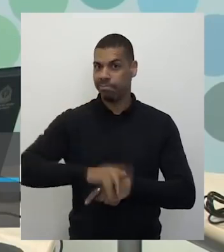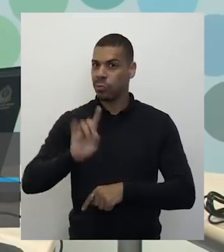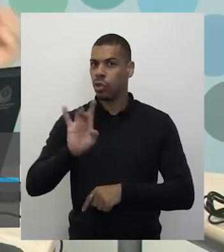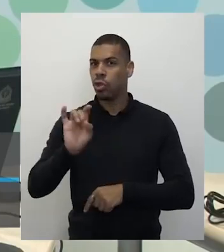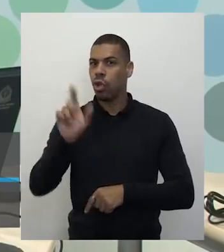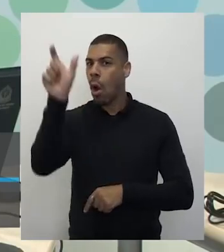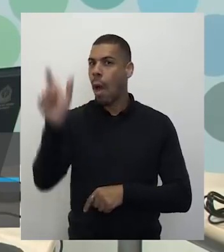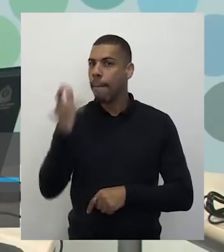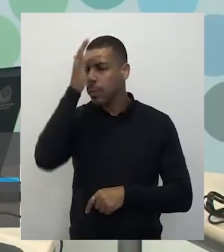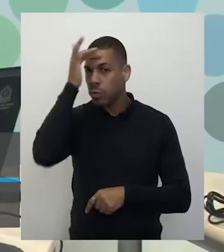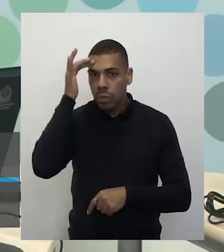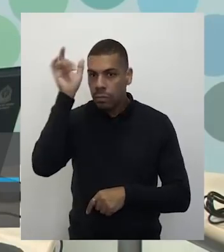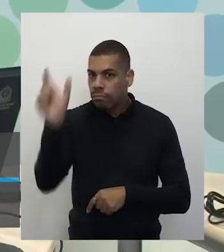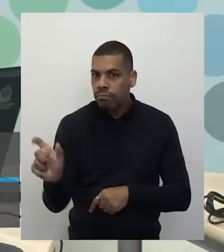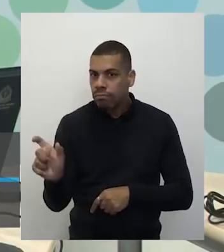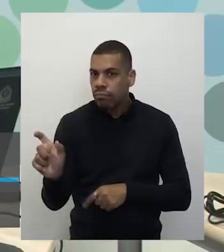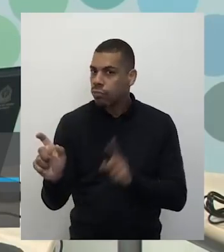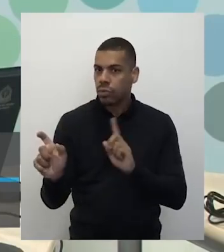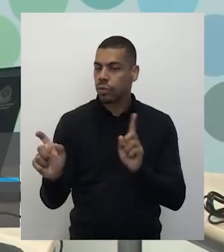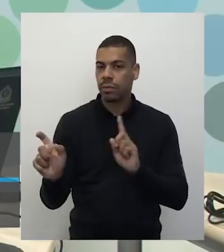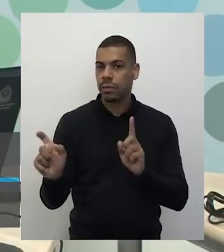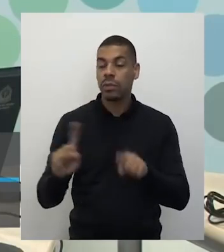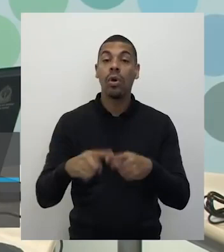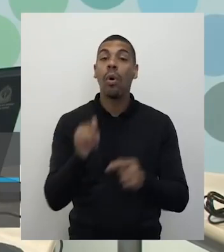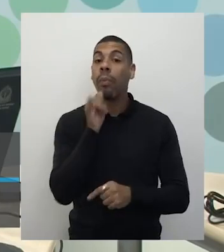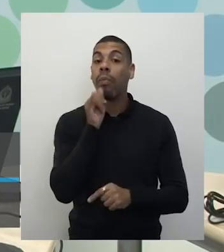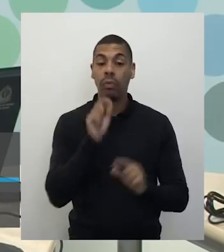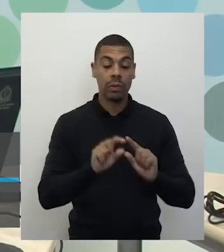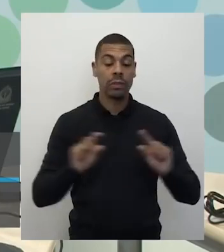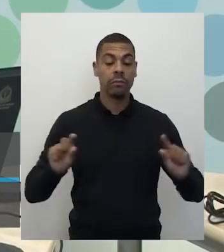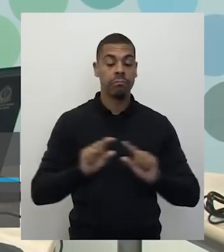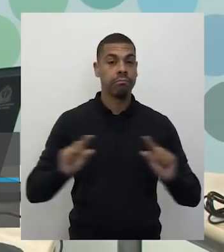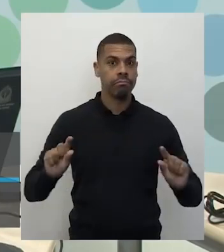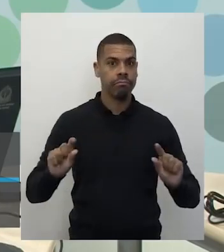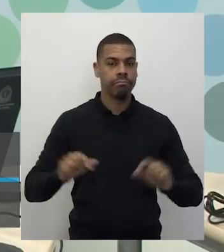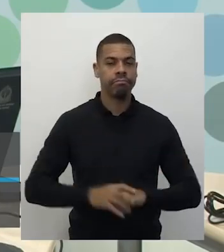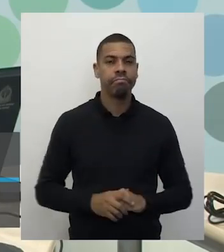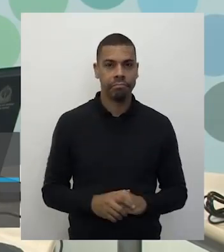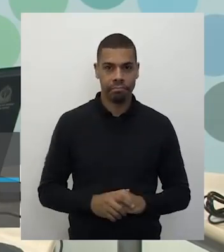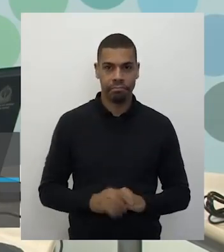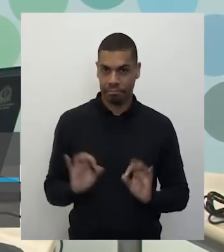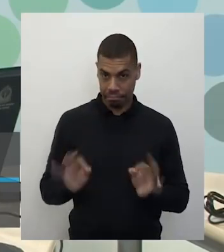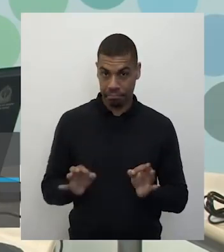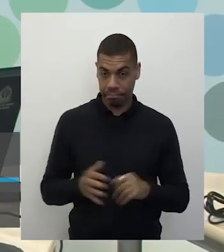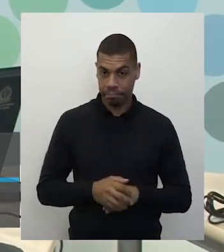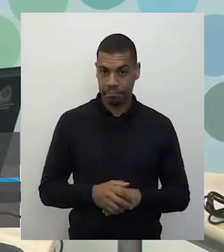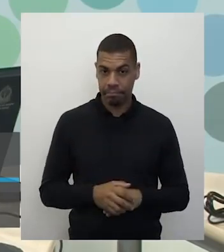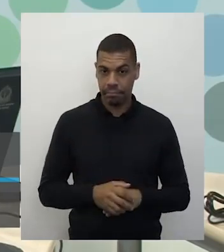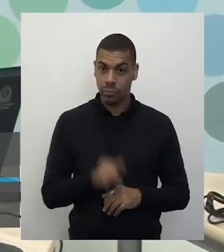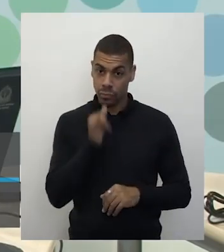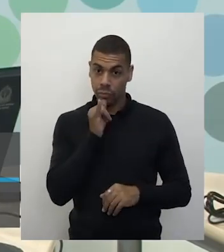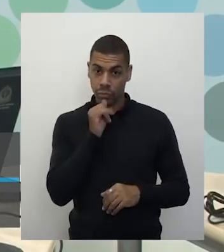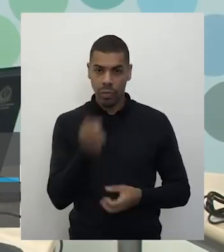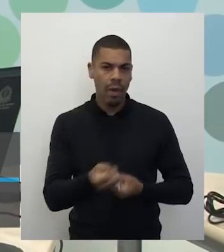relação à pessoa a concordar nesse sentido. É concordar termo dentro de uma sentença, certo? Então, assim, esse